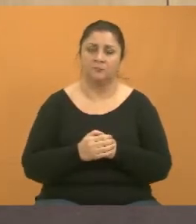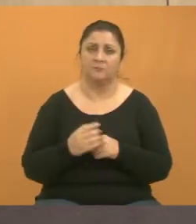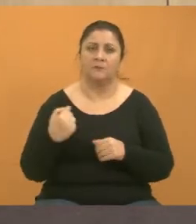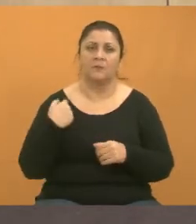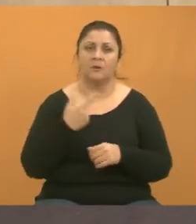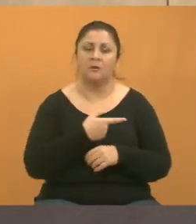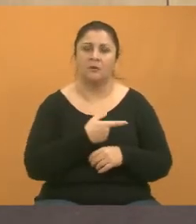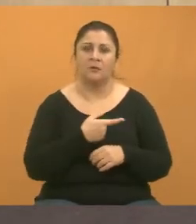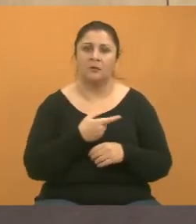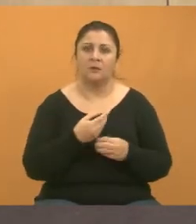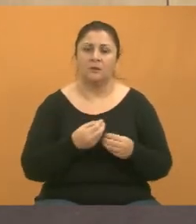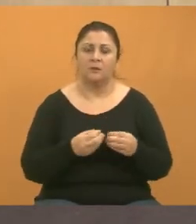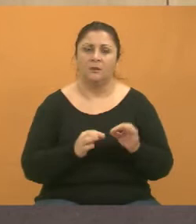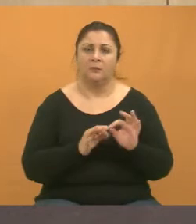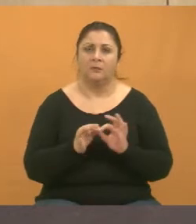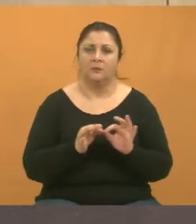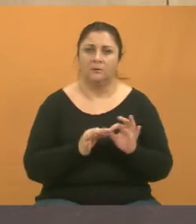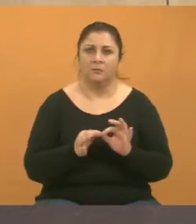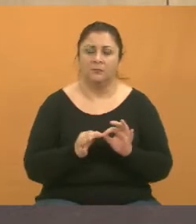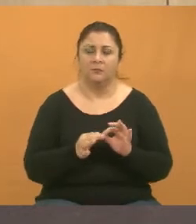atribuindo mais uma vez